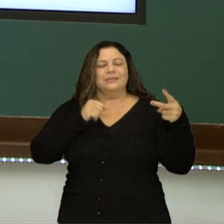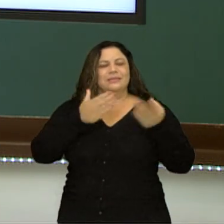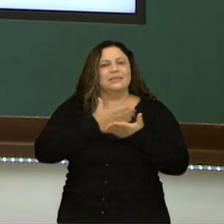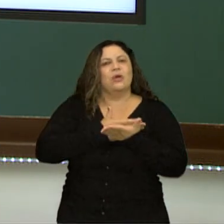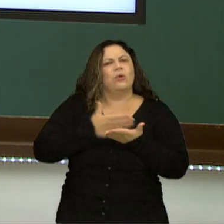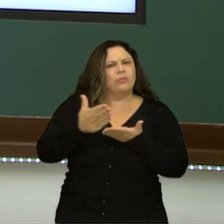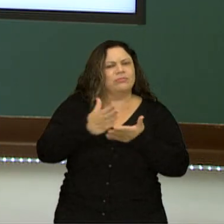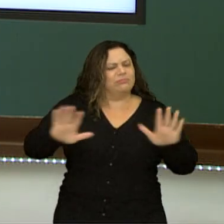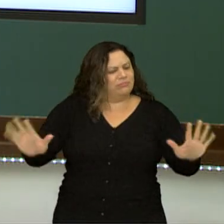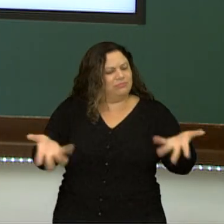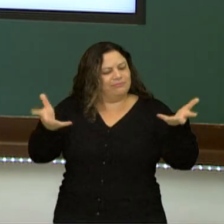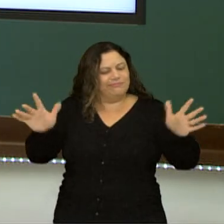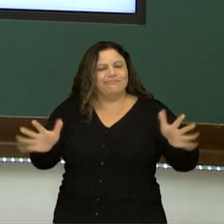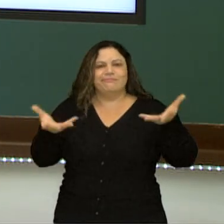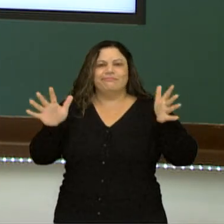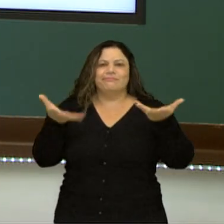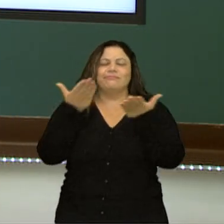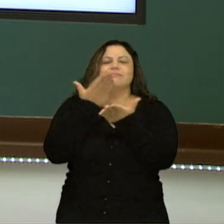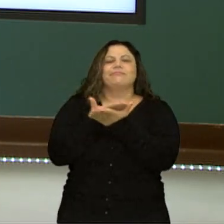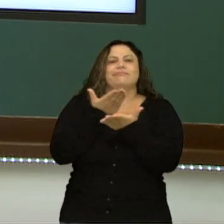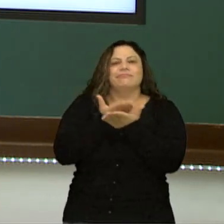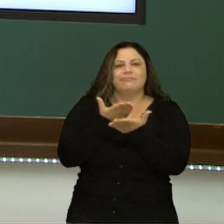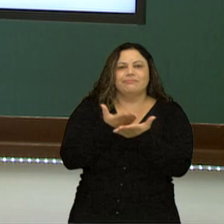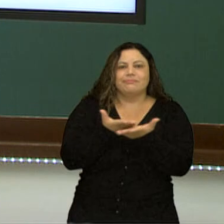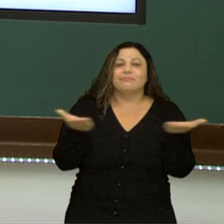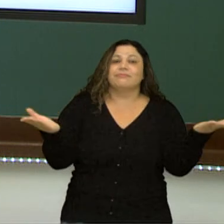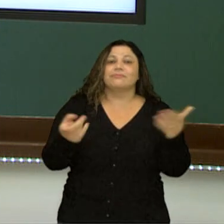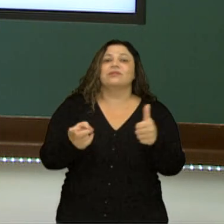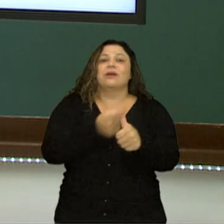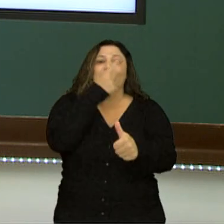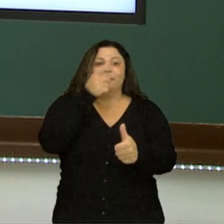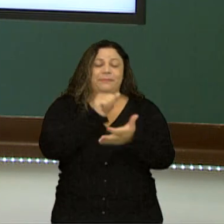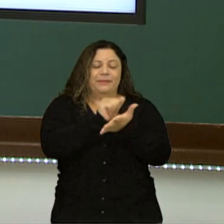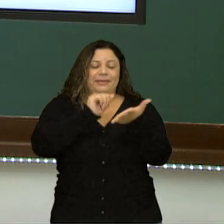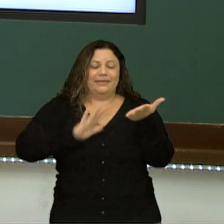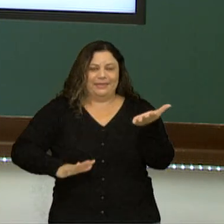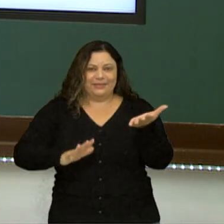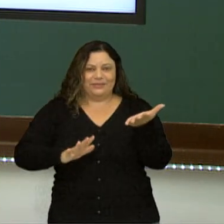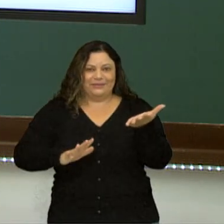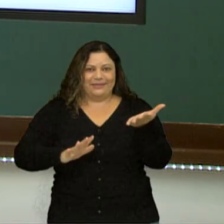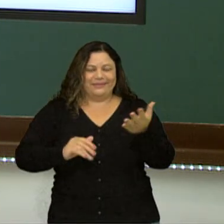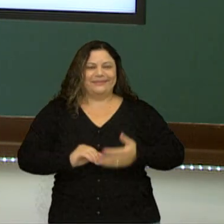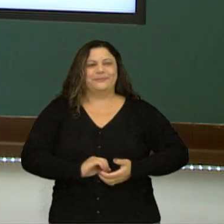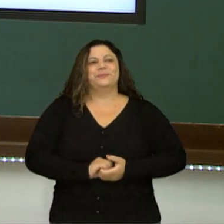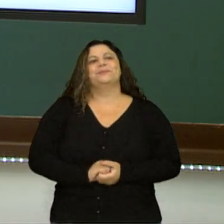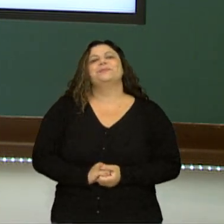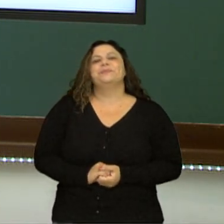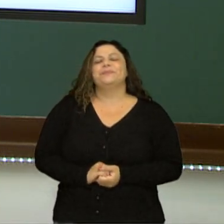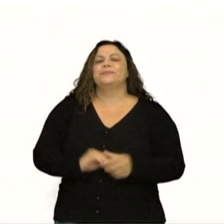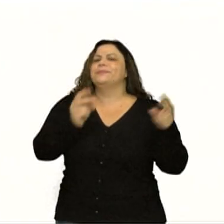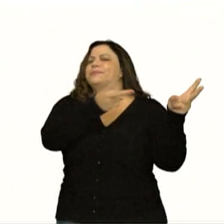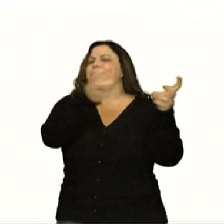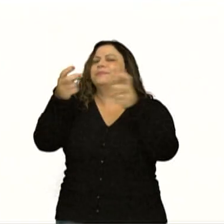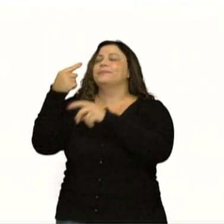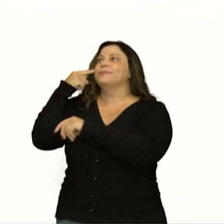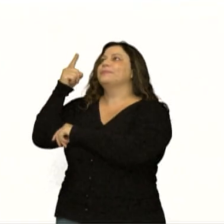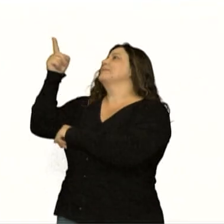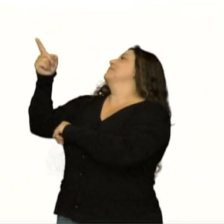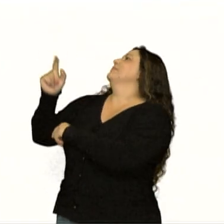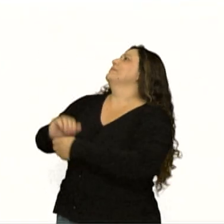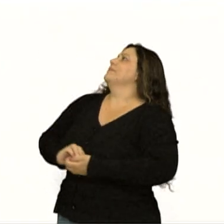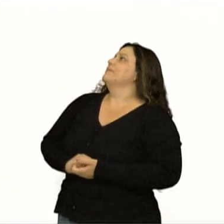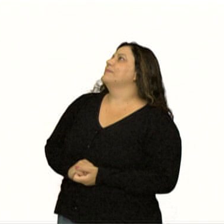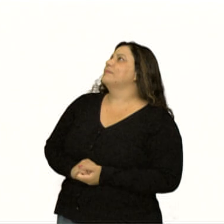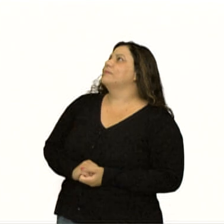hoje esquentando aqui a nossa aula com a primeira atividade, nosso primeiro exercício. Vamos lá? Observe aqui então.